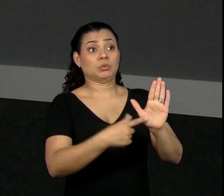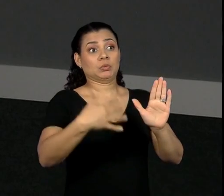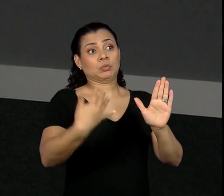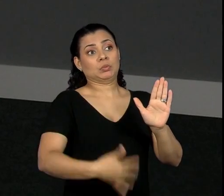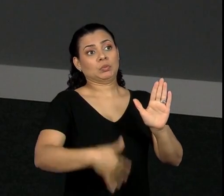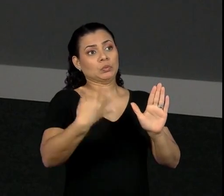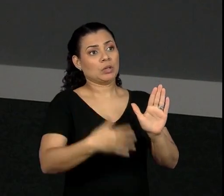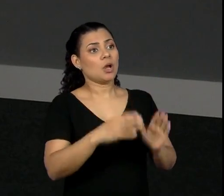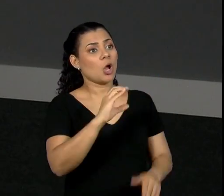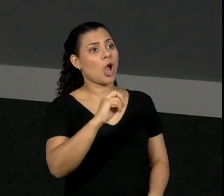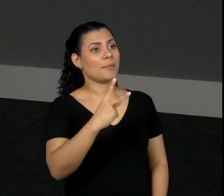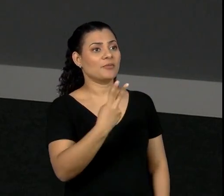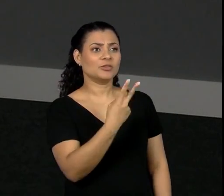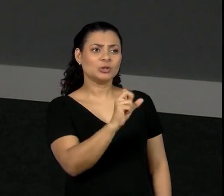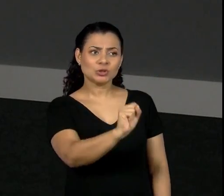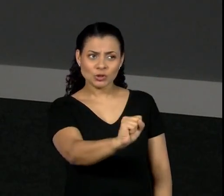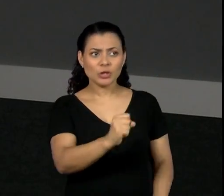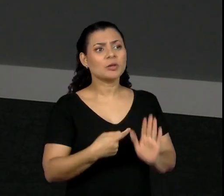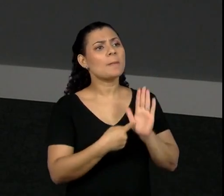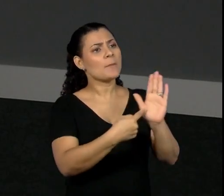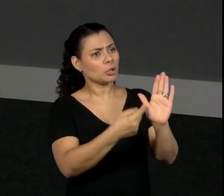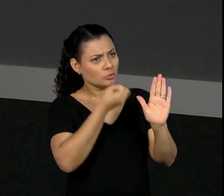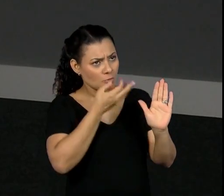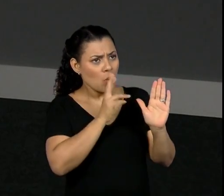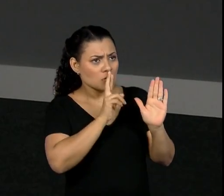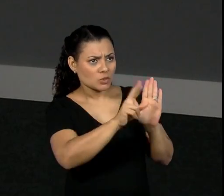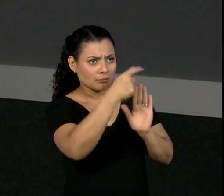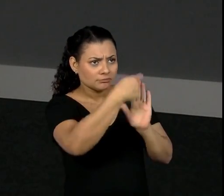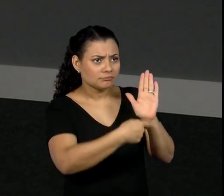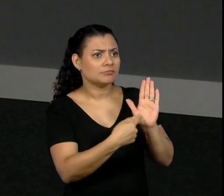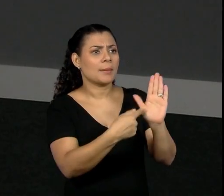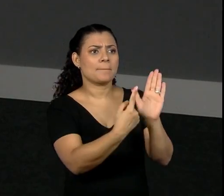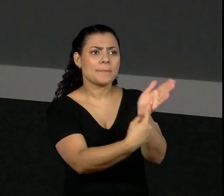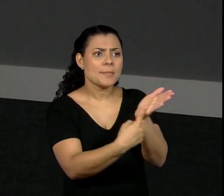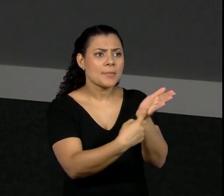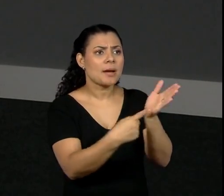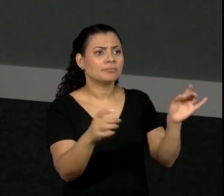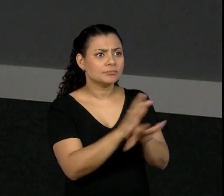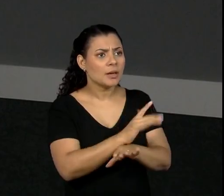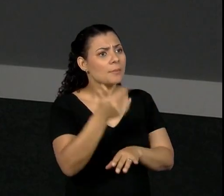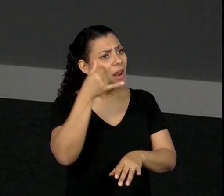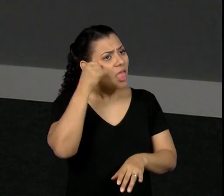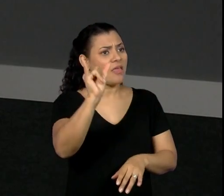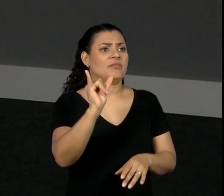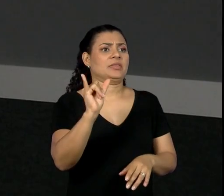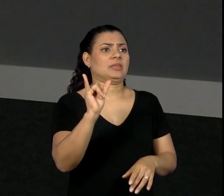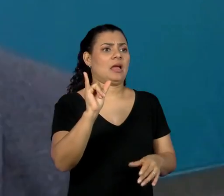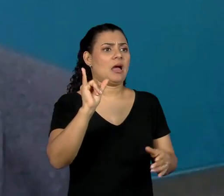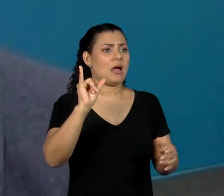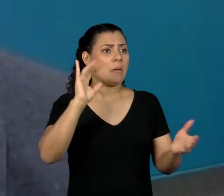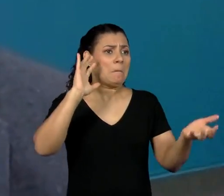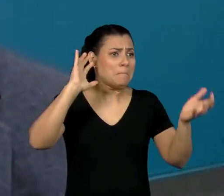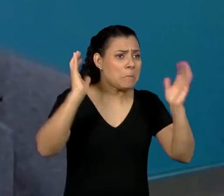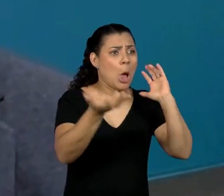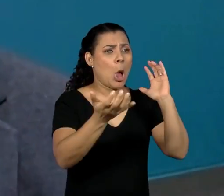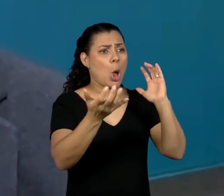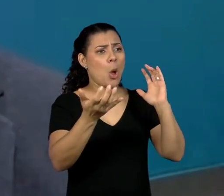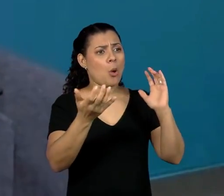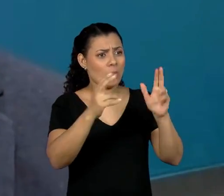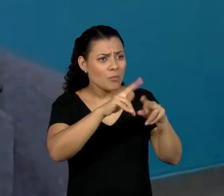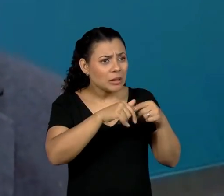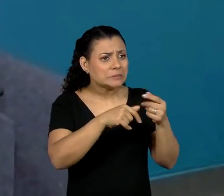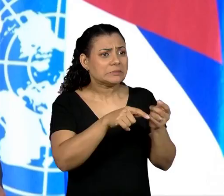A COP28 nos traz um bom resultado no sentido de combater a emergência climática? Foi um